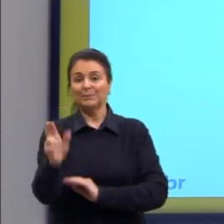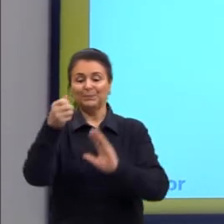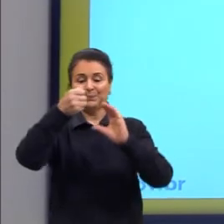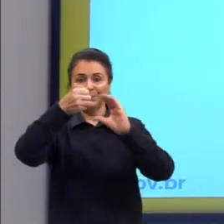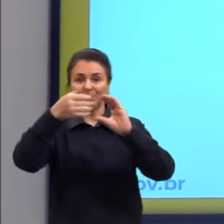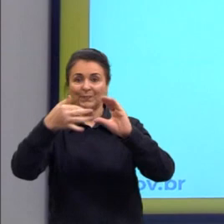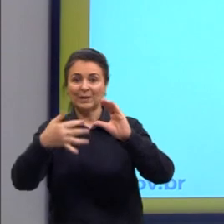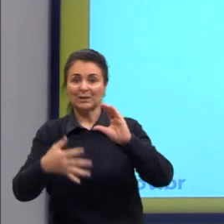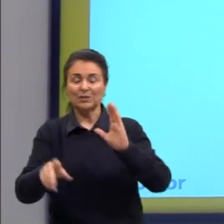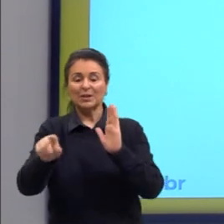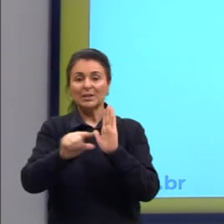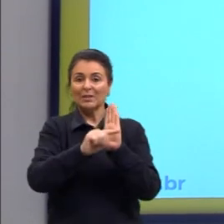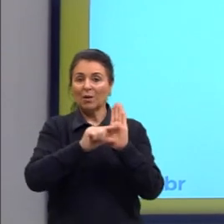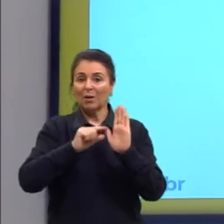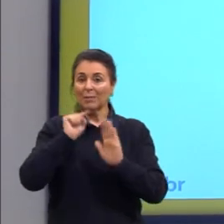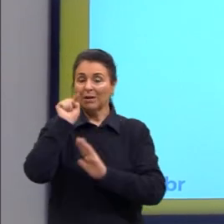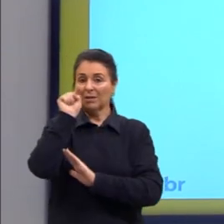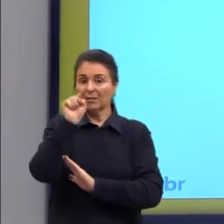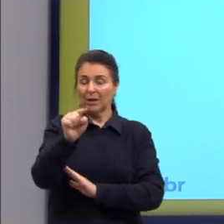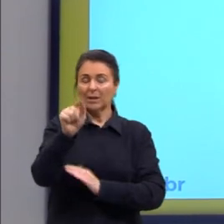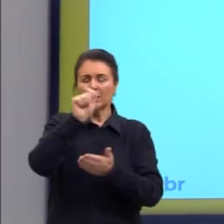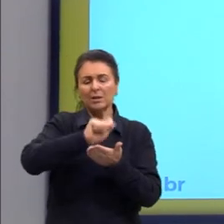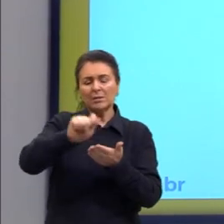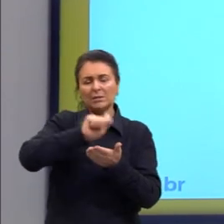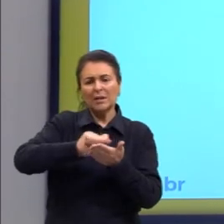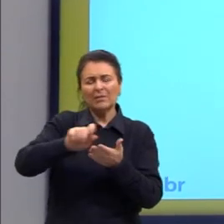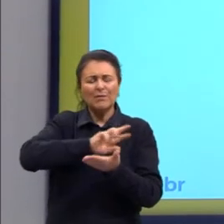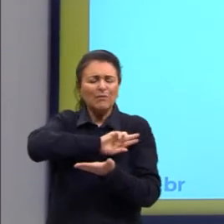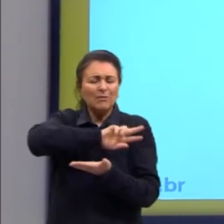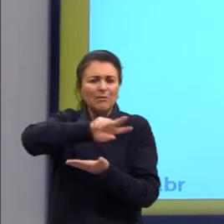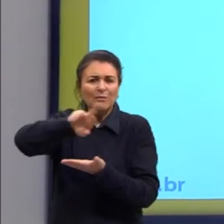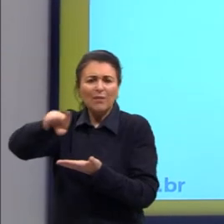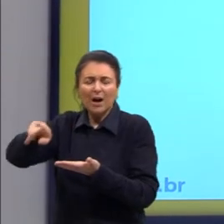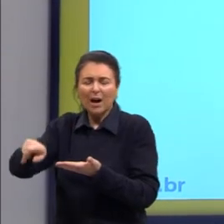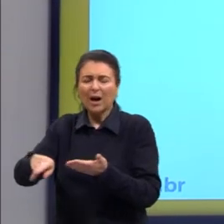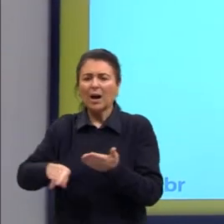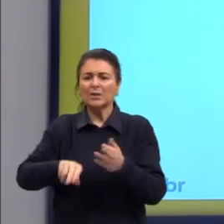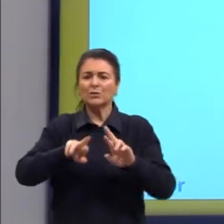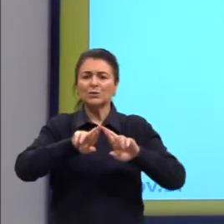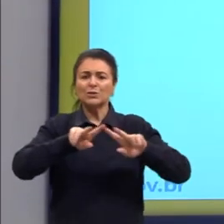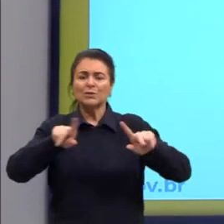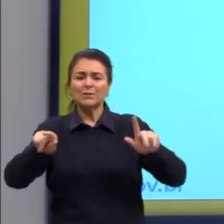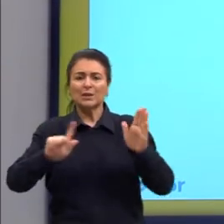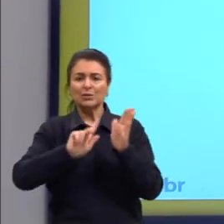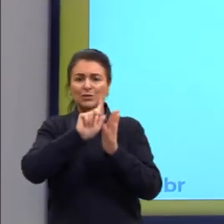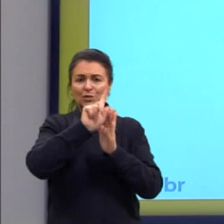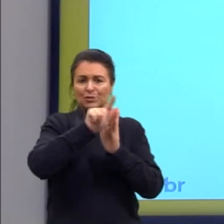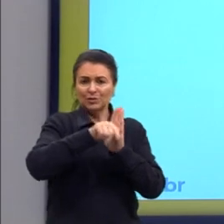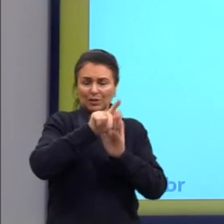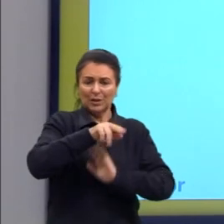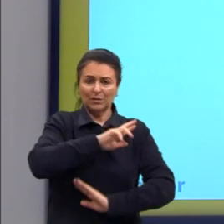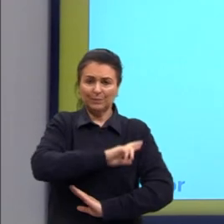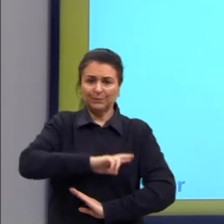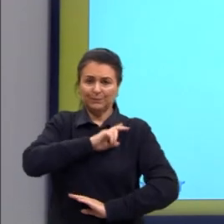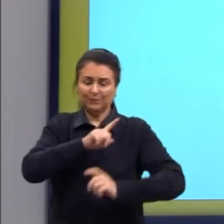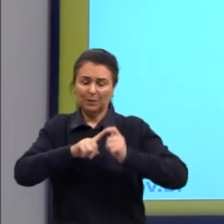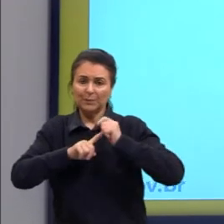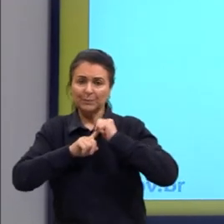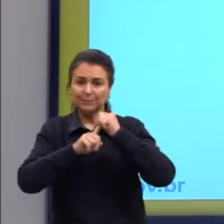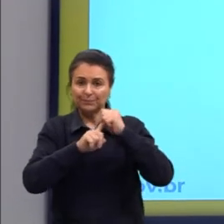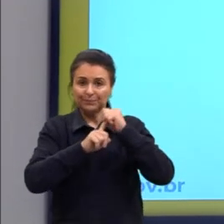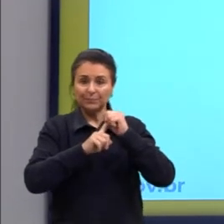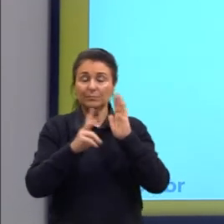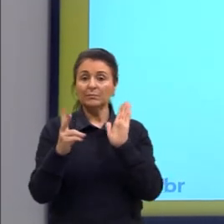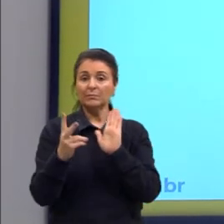da obra do José de Alencar né então descreve uma variedade de obras em diferentes gêneros mas ele deixa né nos seus romances principalmente a